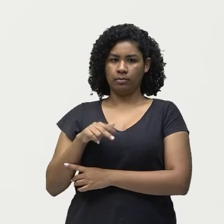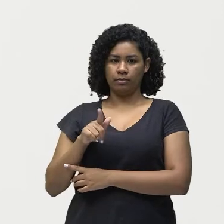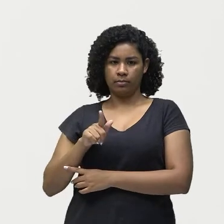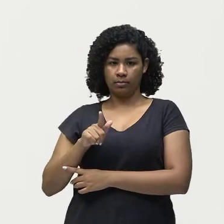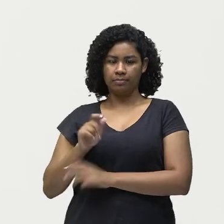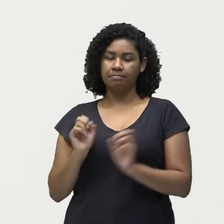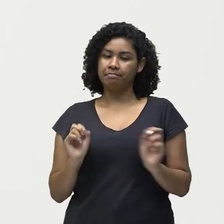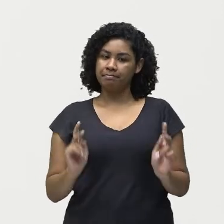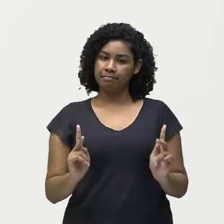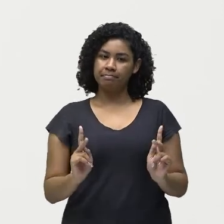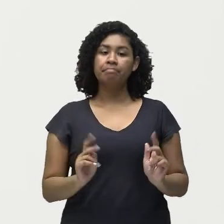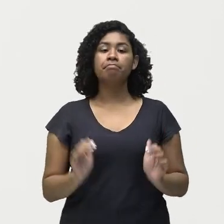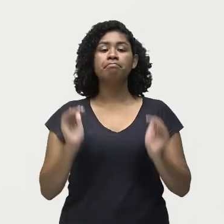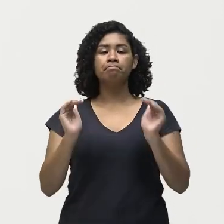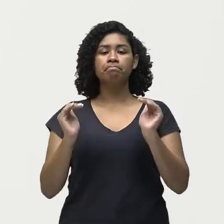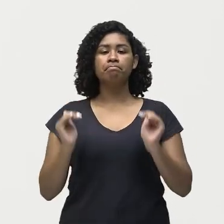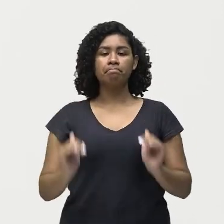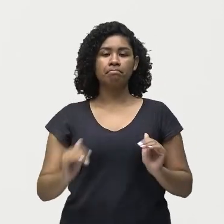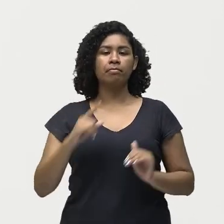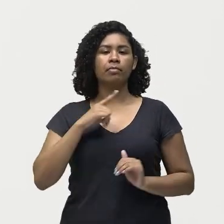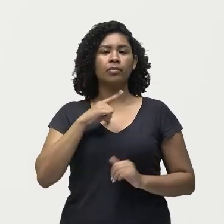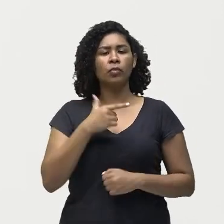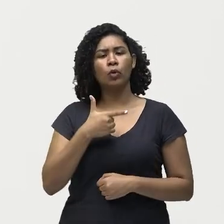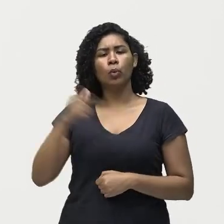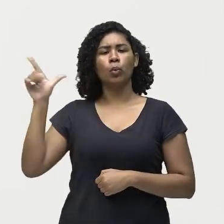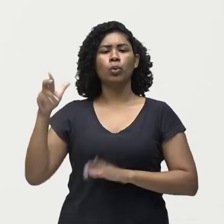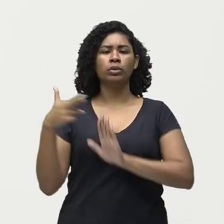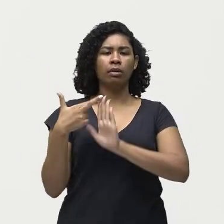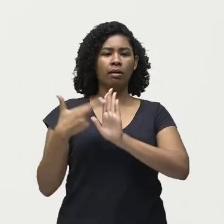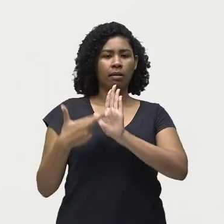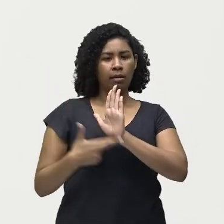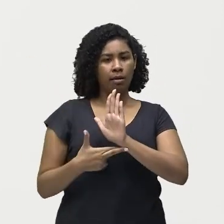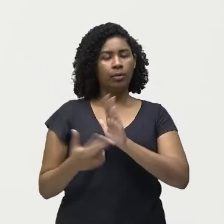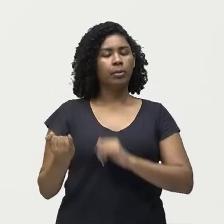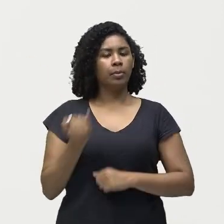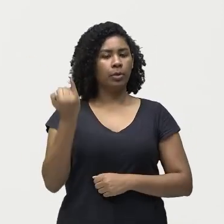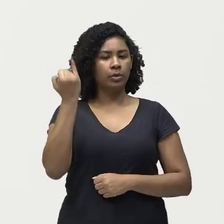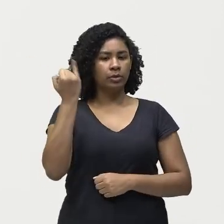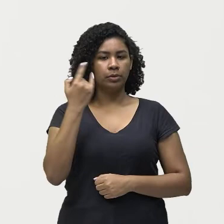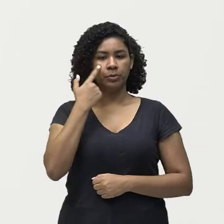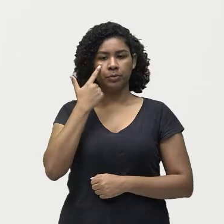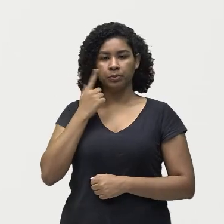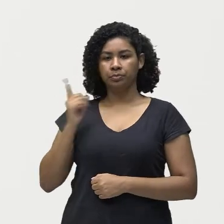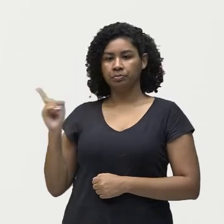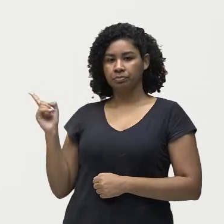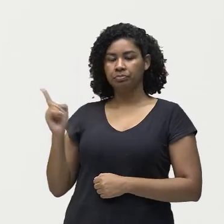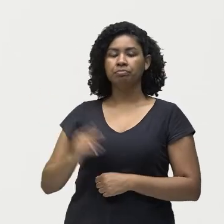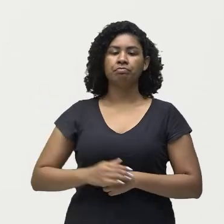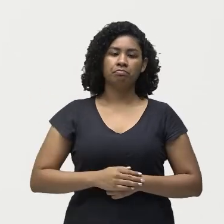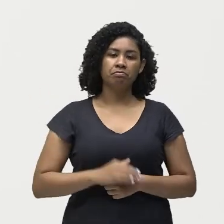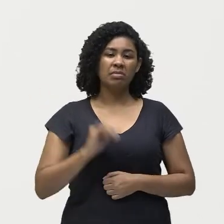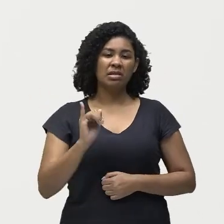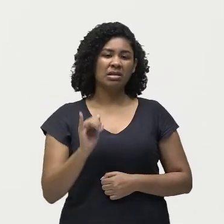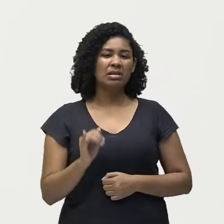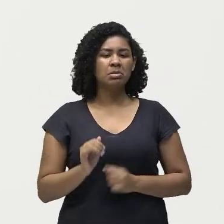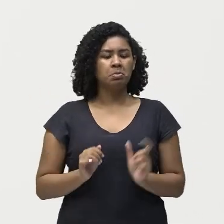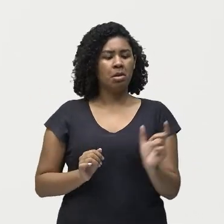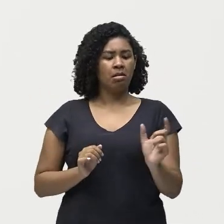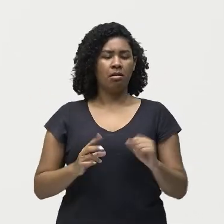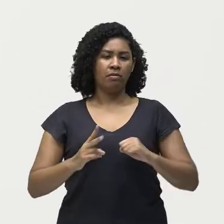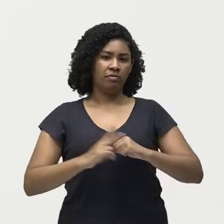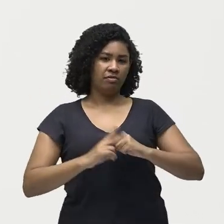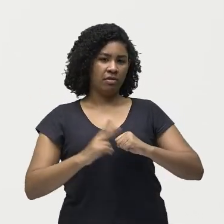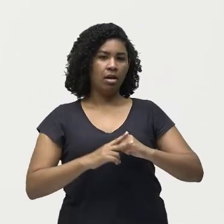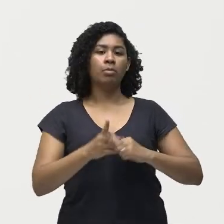Então, nós temos também uma outra regra que diz o seguinte: os verbos terminados em consoante mais vogal mais